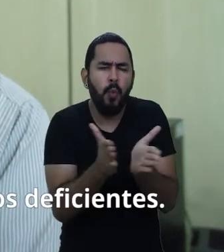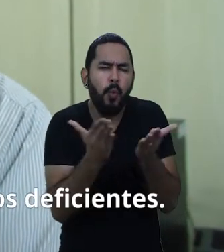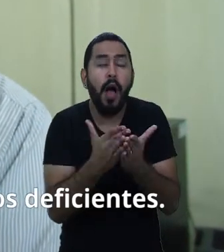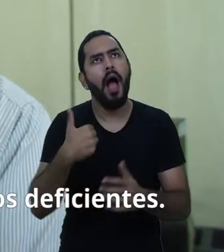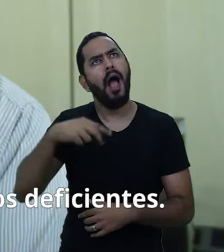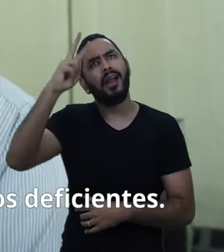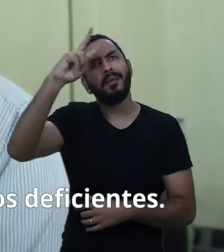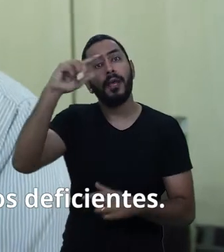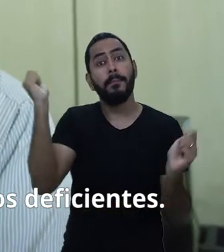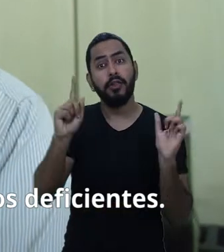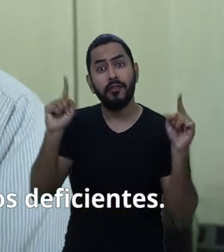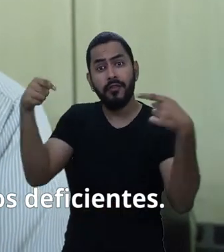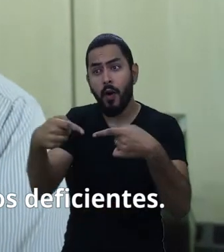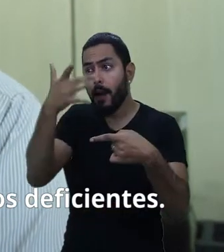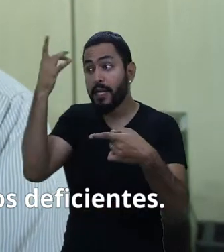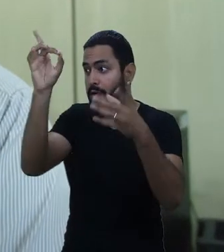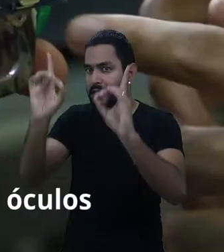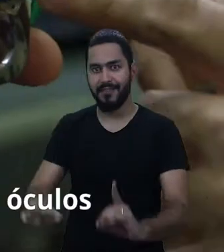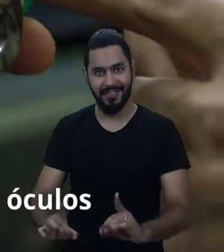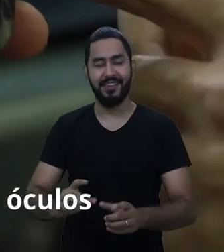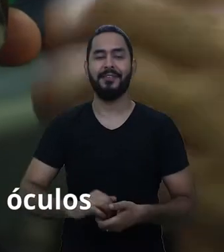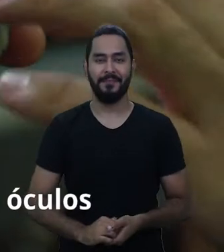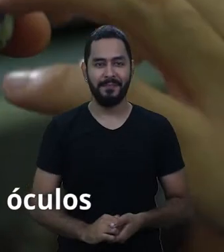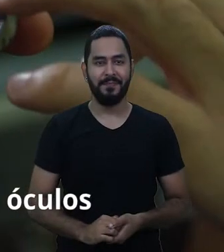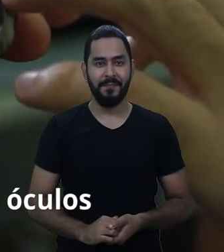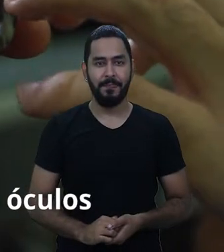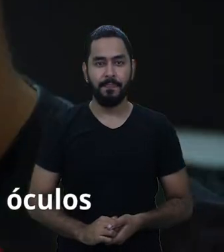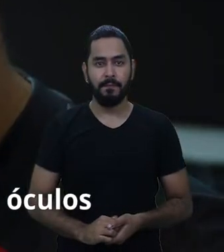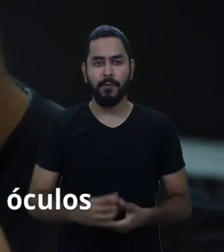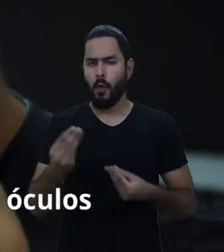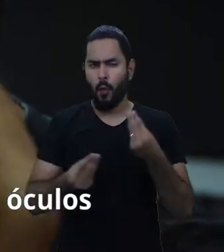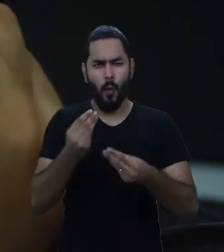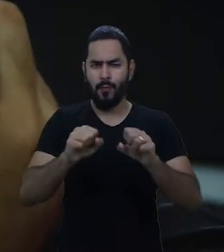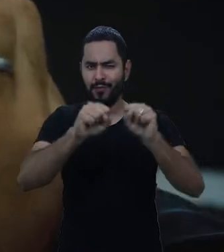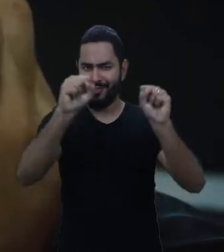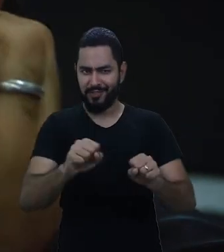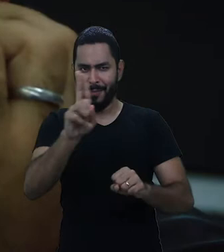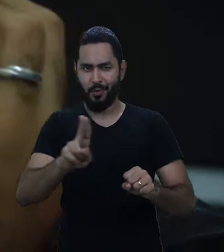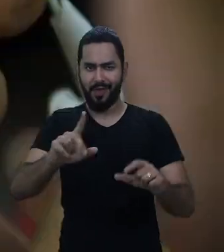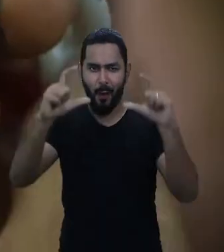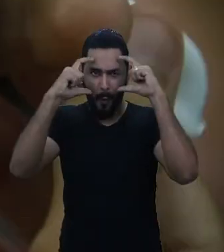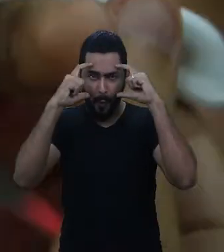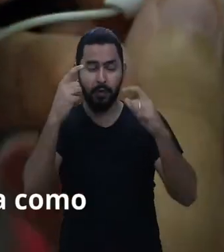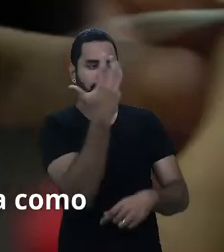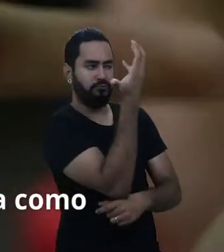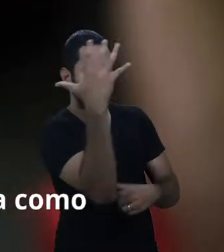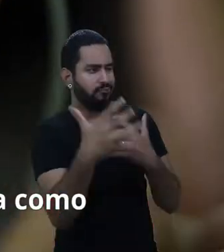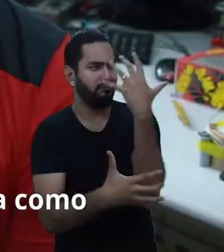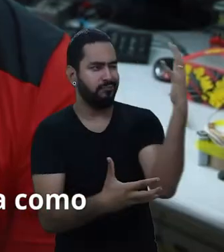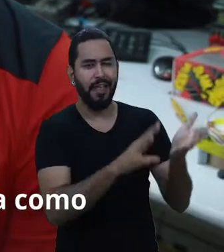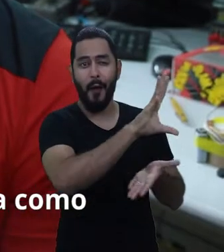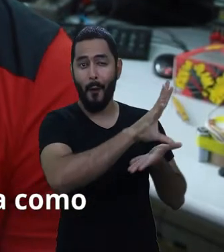eu disse, poxa, eu devia fazer alguma coisa voltada para as deficientes. A inspiração para o sistema usado nos óculos veio da própria natureza.